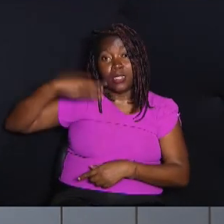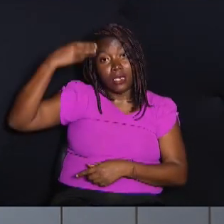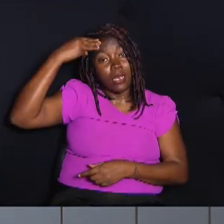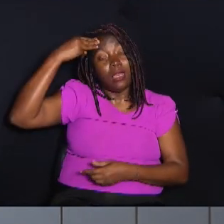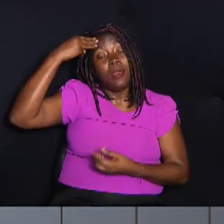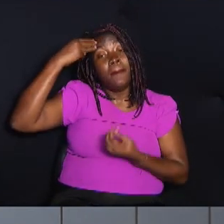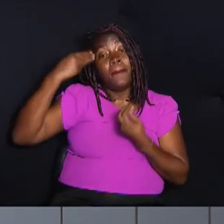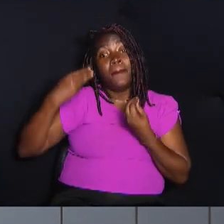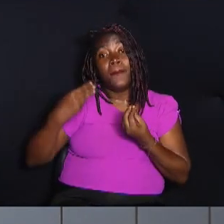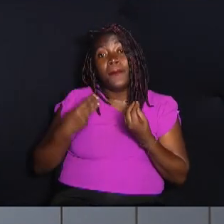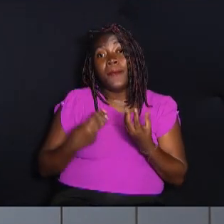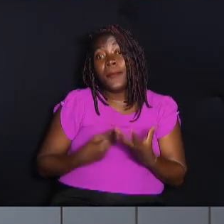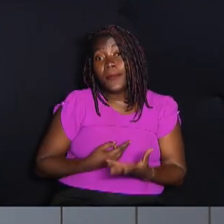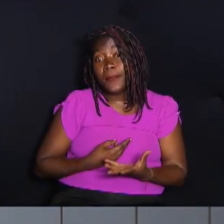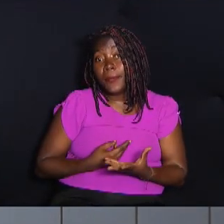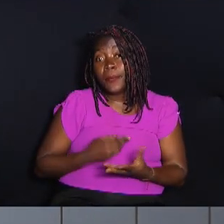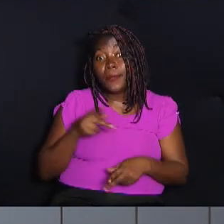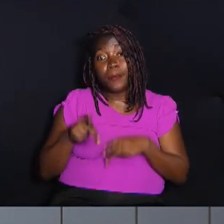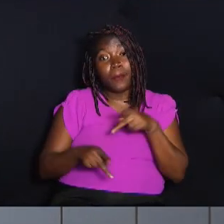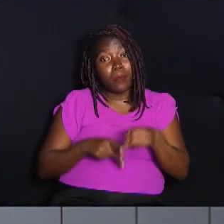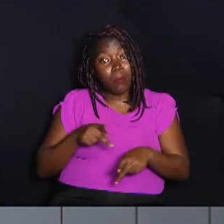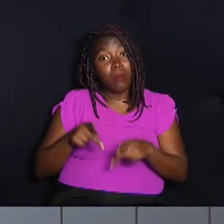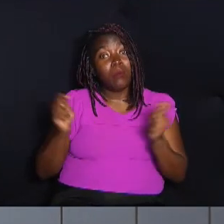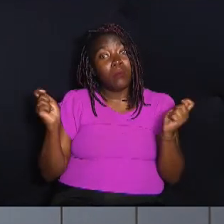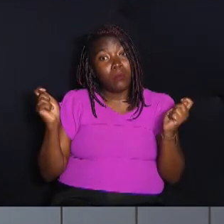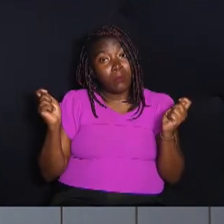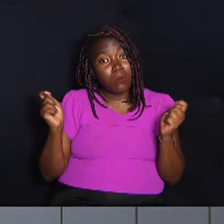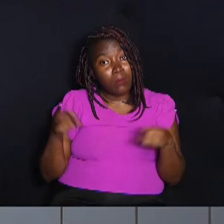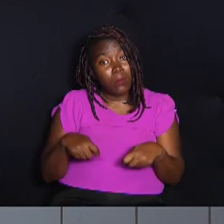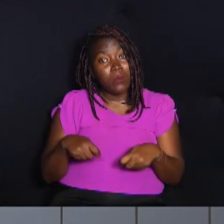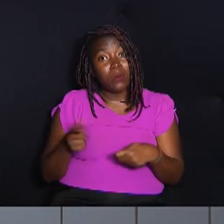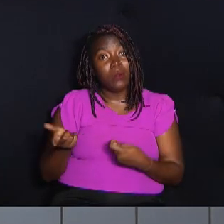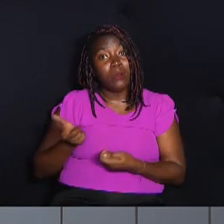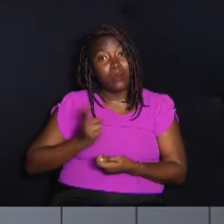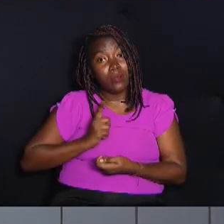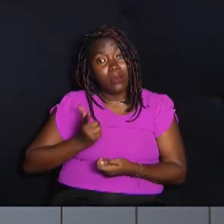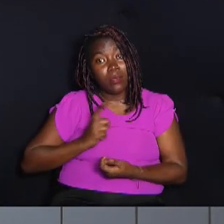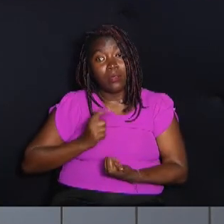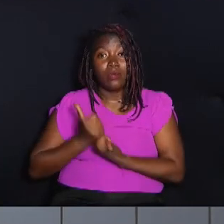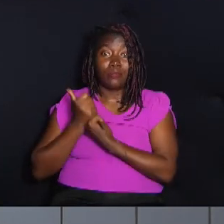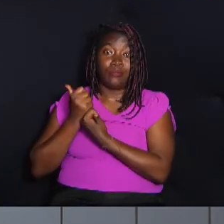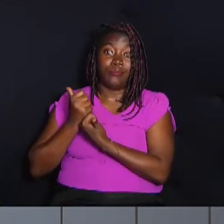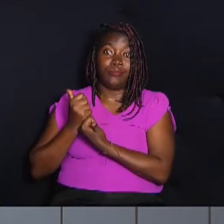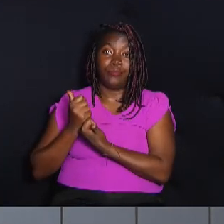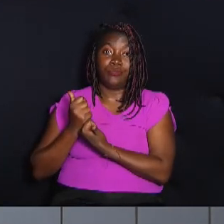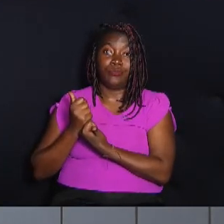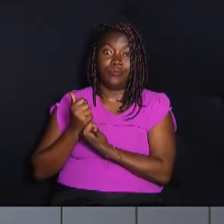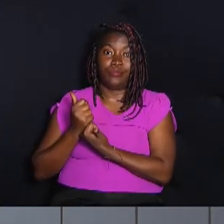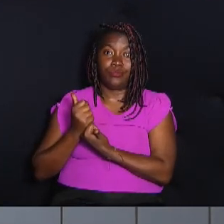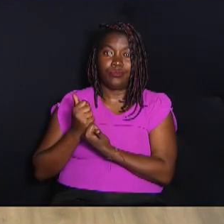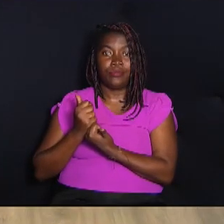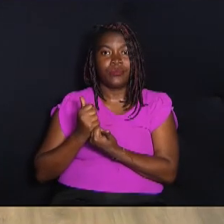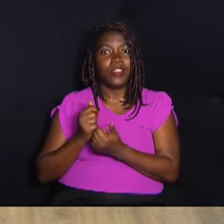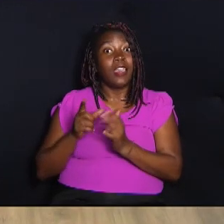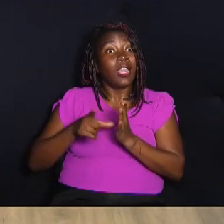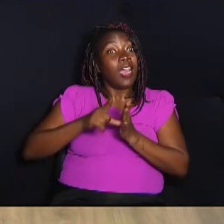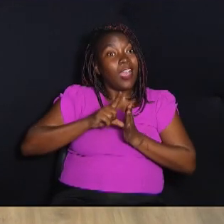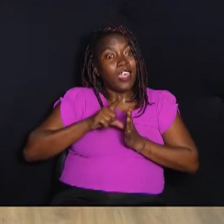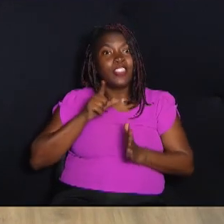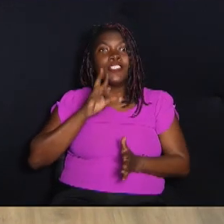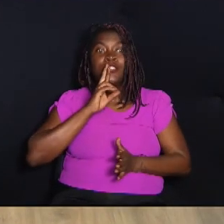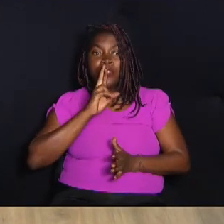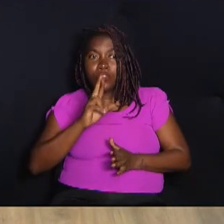que a população possa ter esse auxílio. Lucimária, só antes de você responder essa